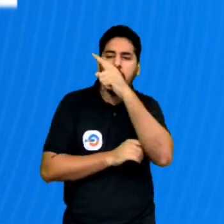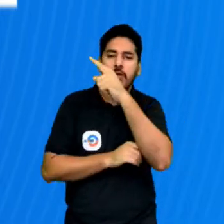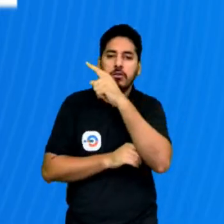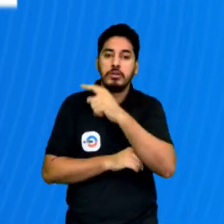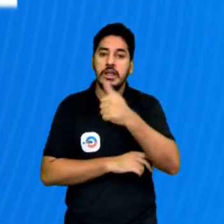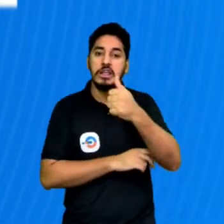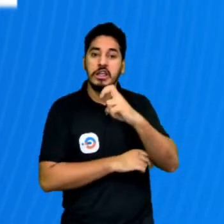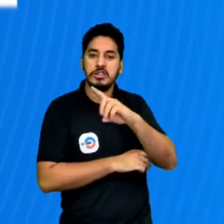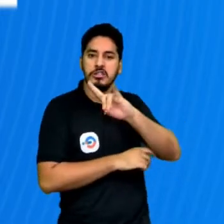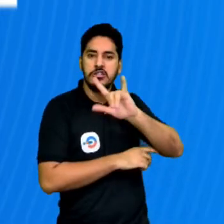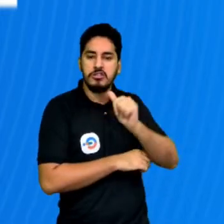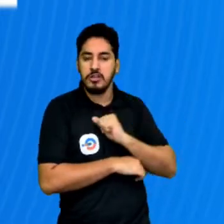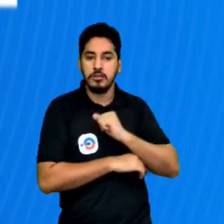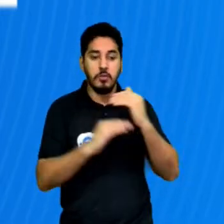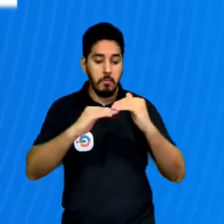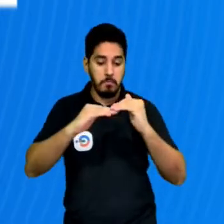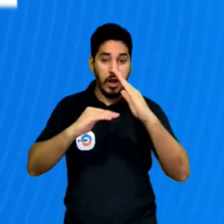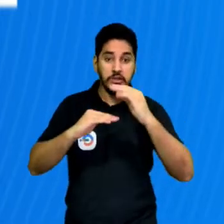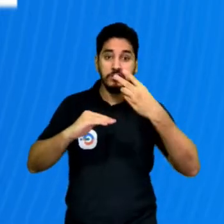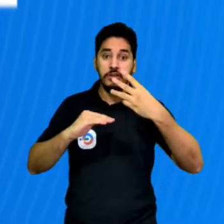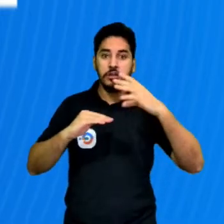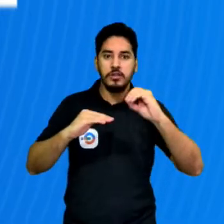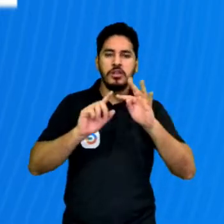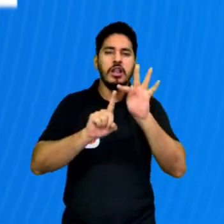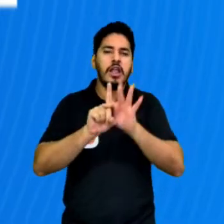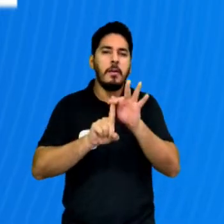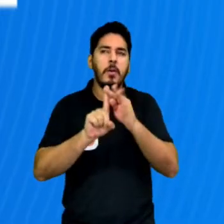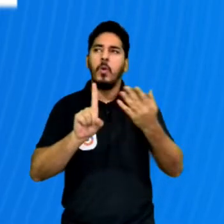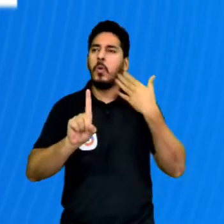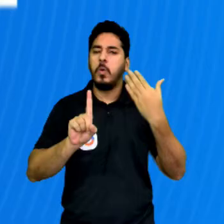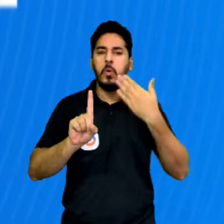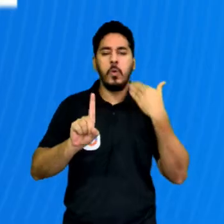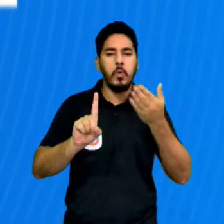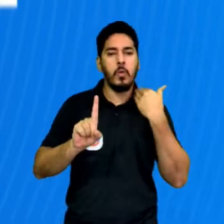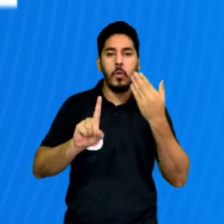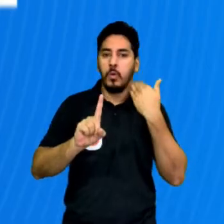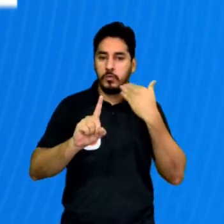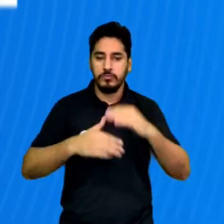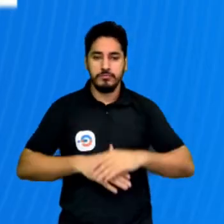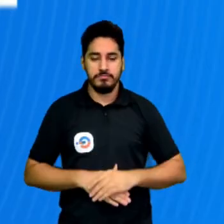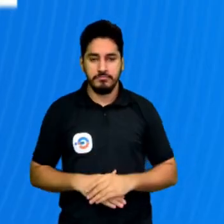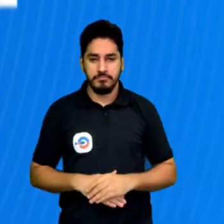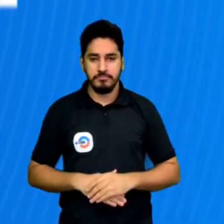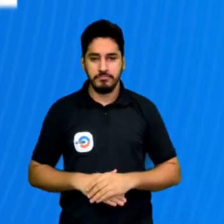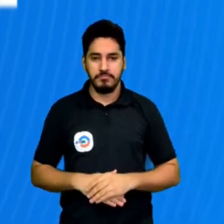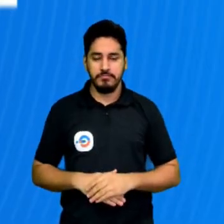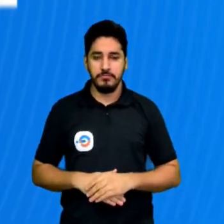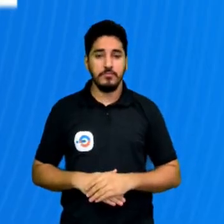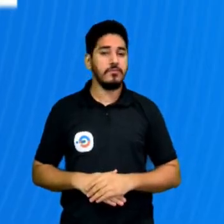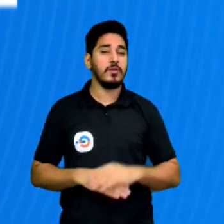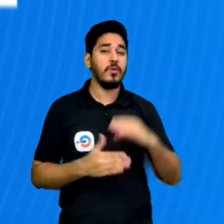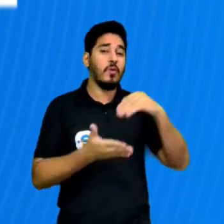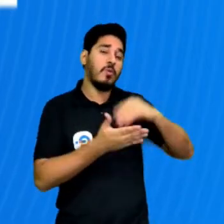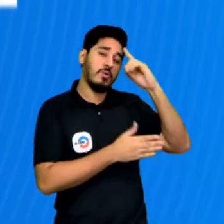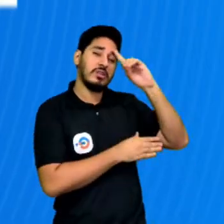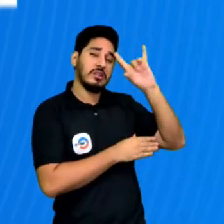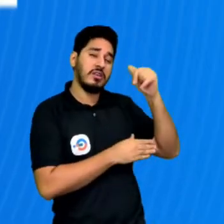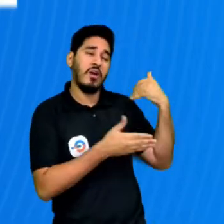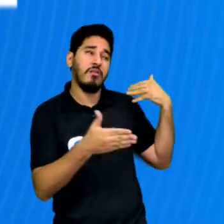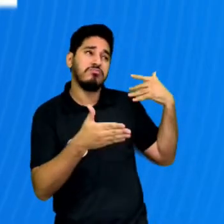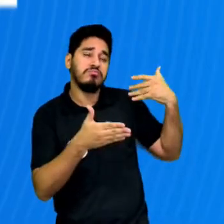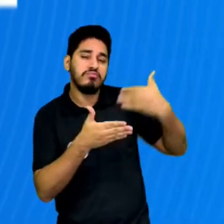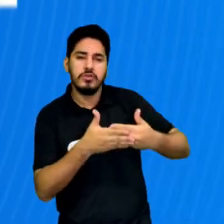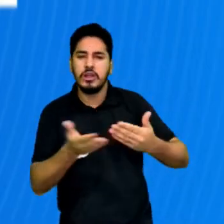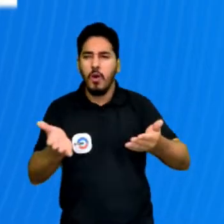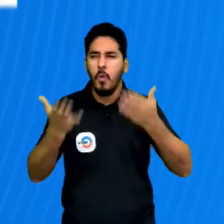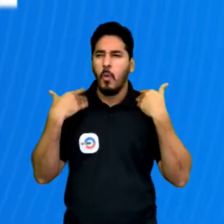dias seguidos, acima de 30 graus centígrados e recorde do verão. Os últimos dias em São Paulo foram de